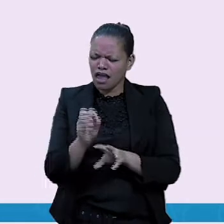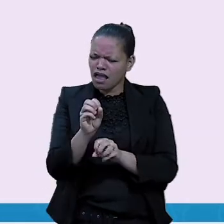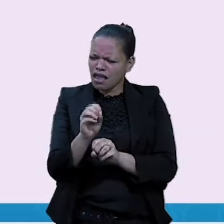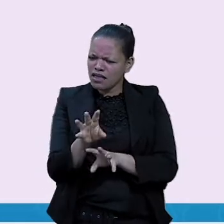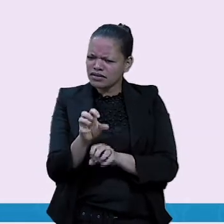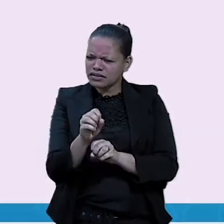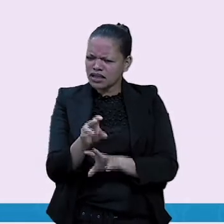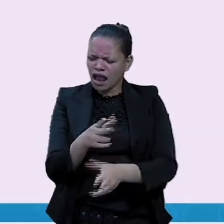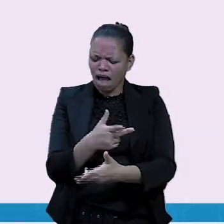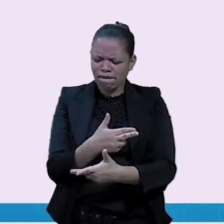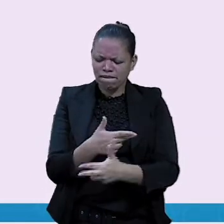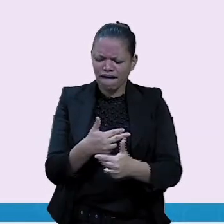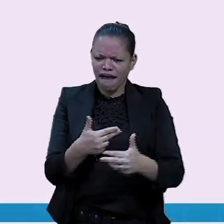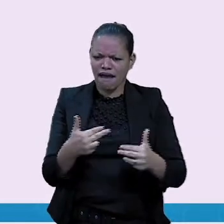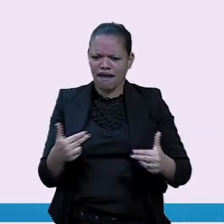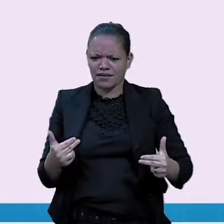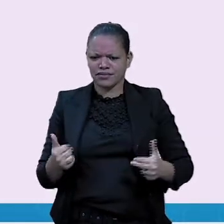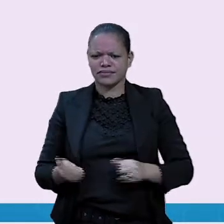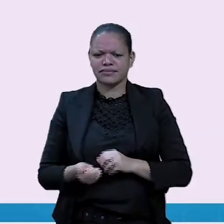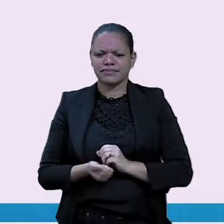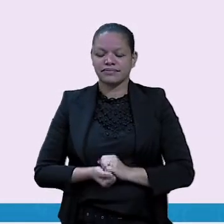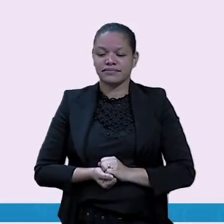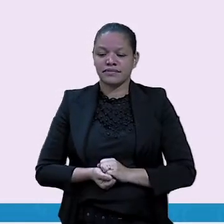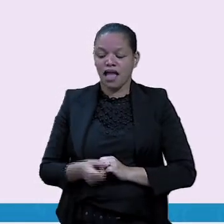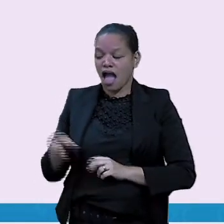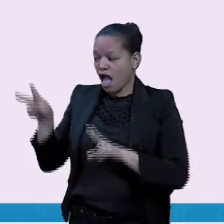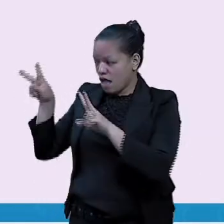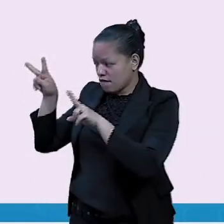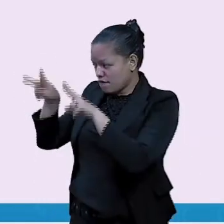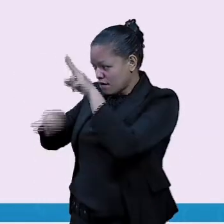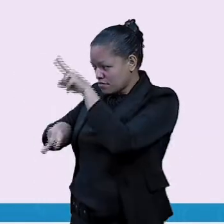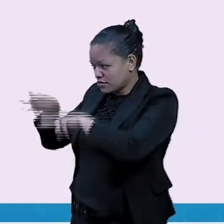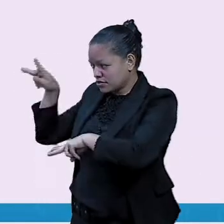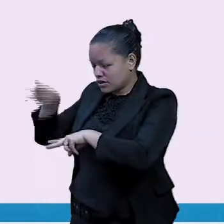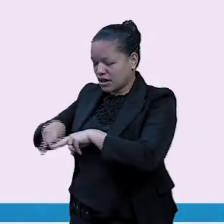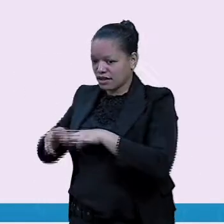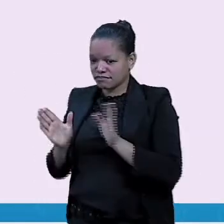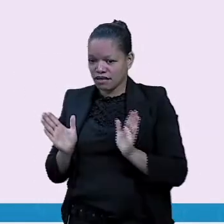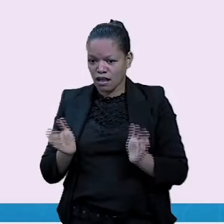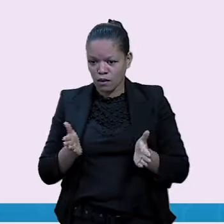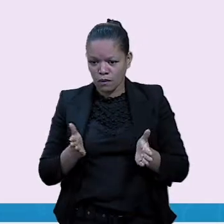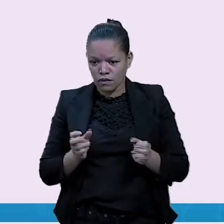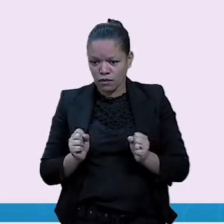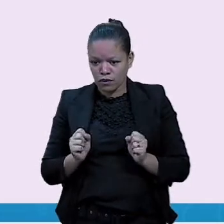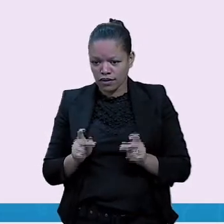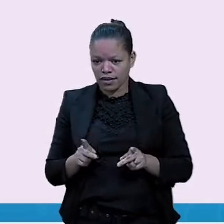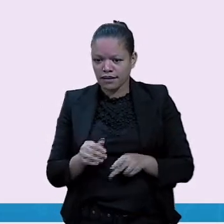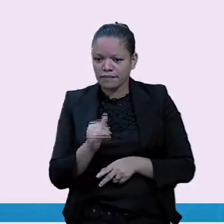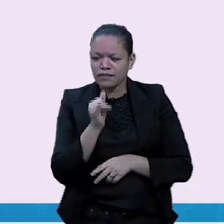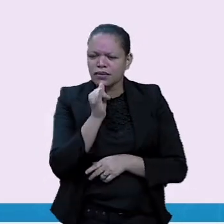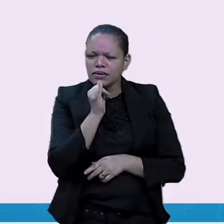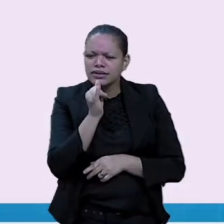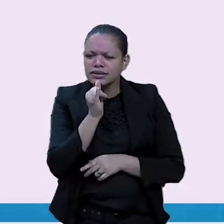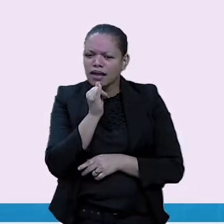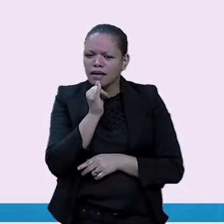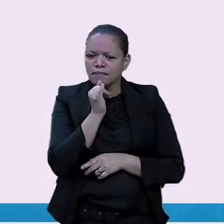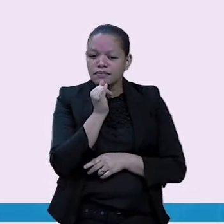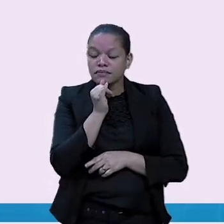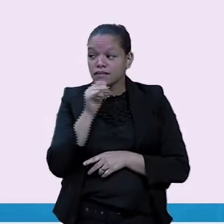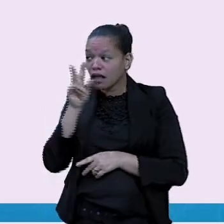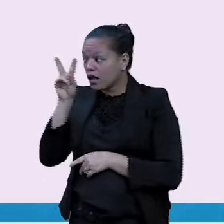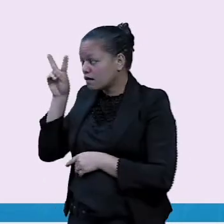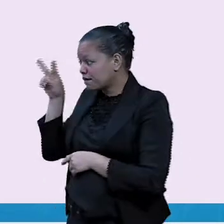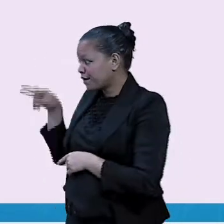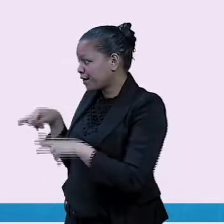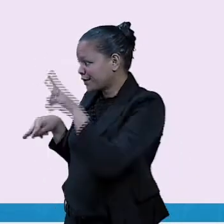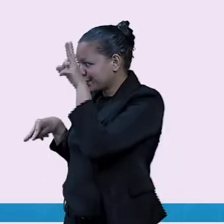também alguma coisa. Vamos ler aqui o exemplo das tirinhas que eu trouxe para vocês. Vejam que a Turma da Mônica